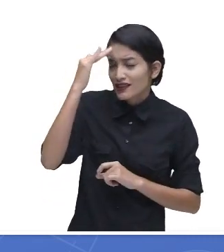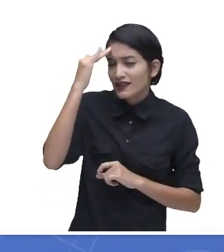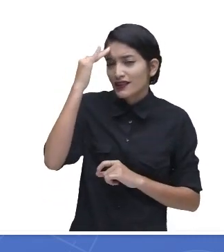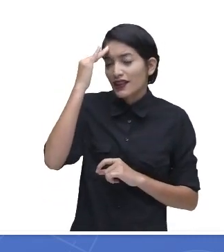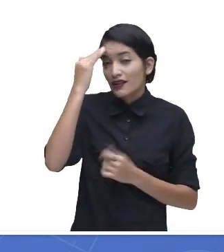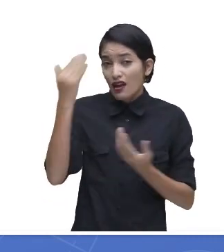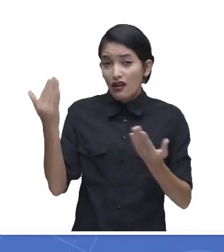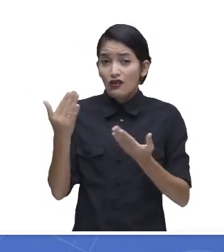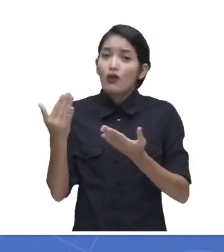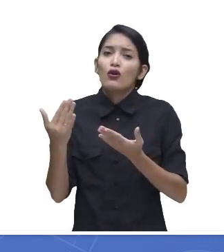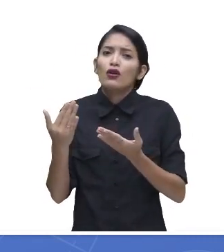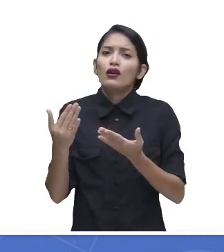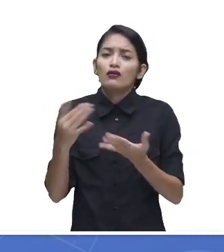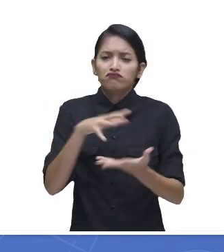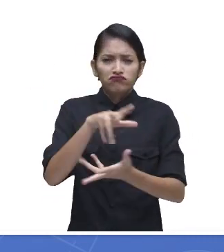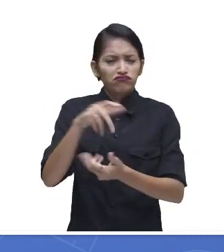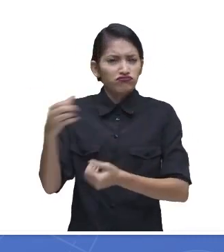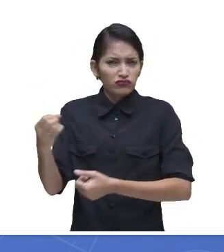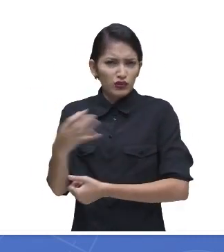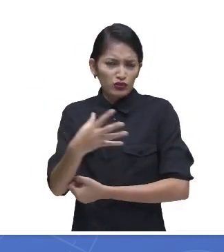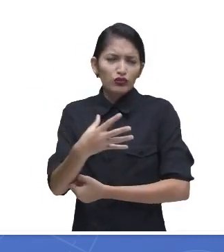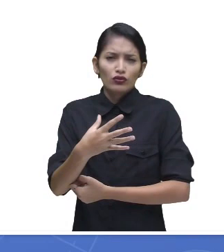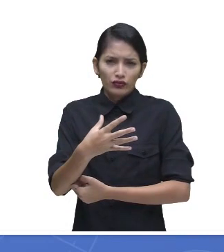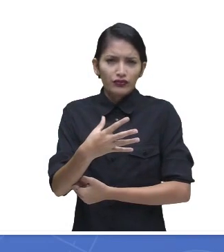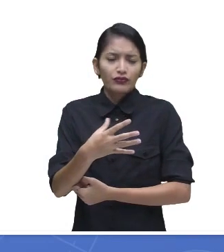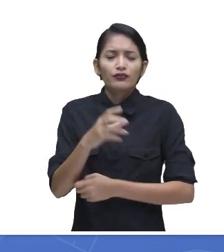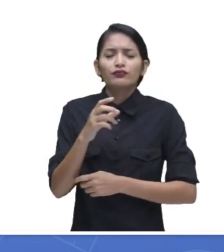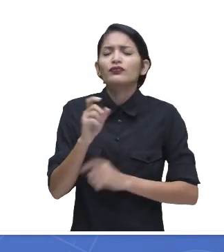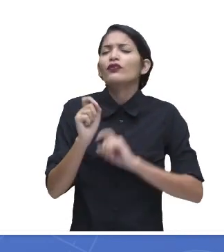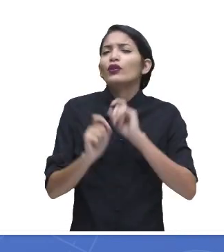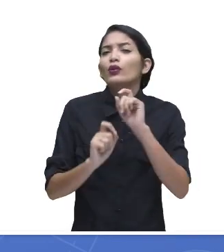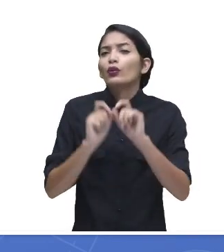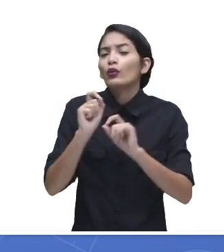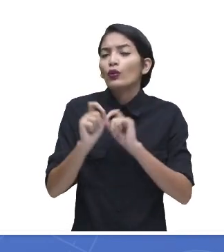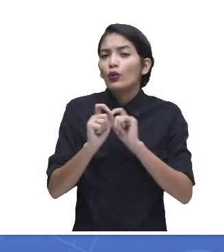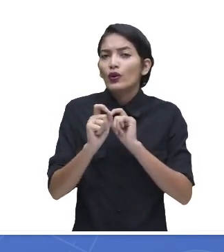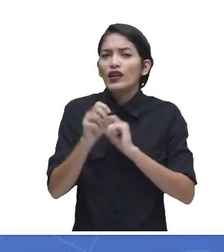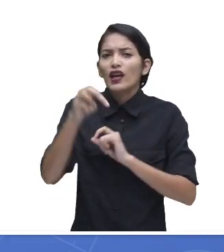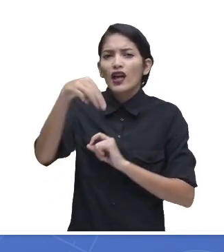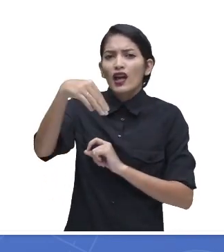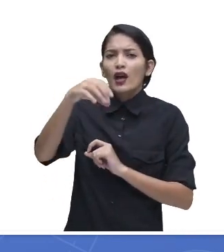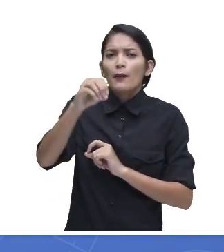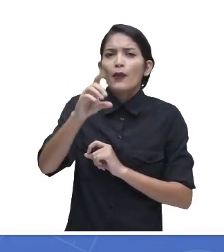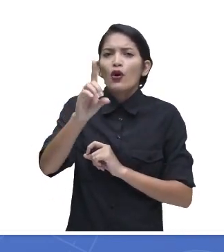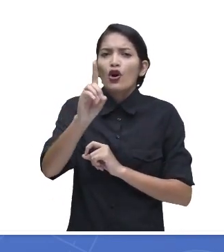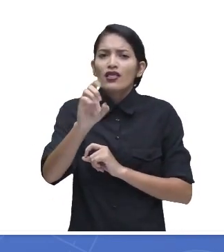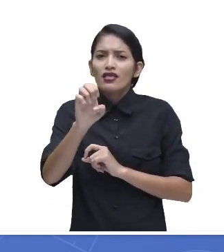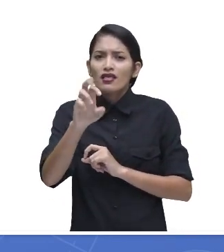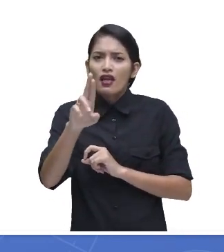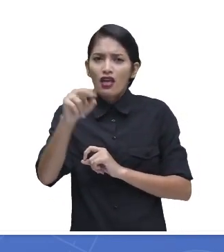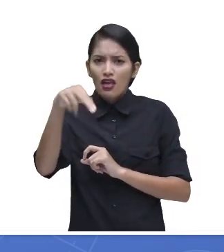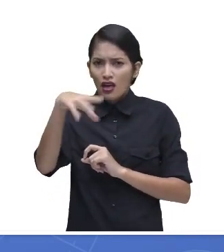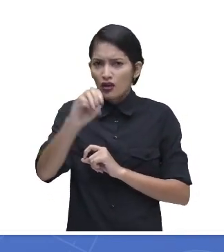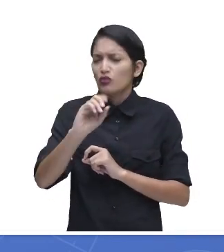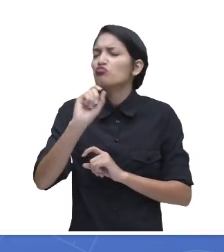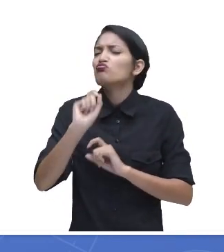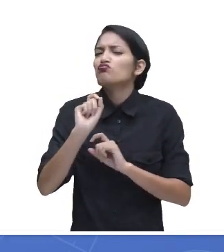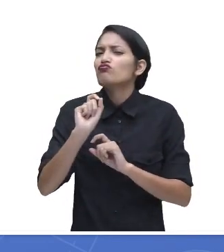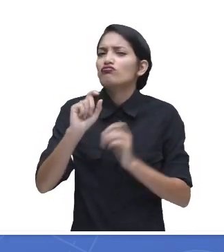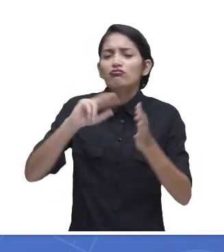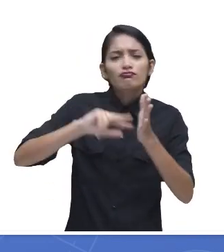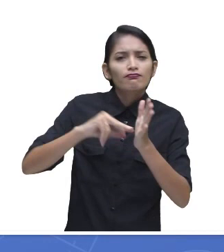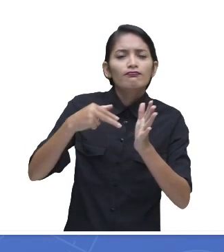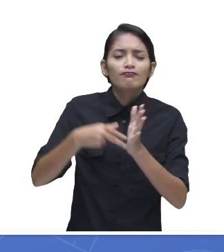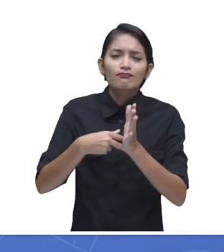modernidade? Ou melhor, o que é ser moderno para vocês? Hein? O que